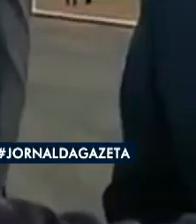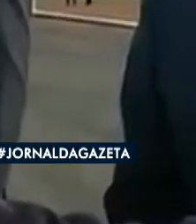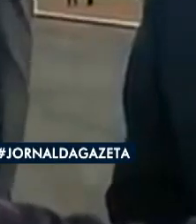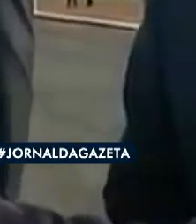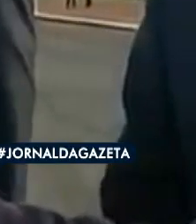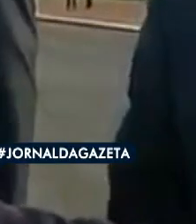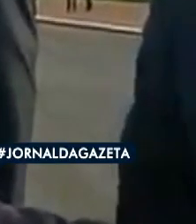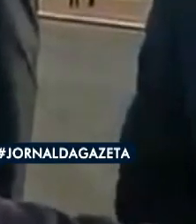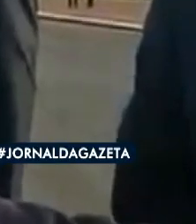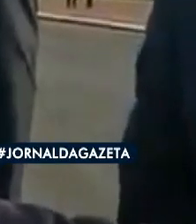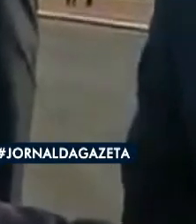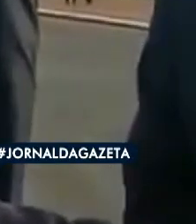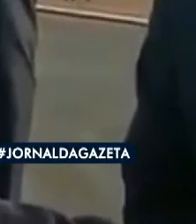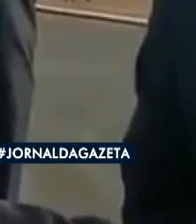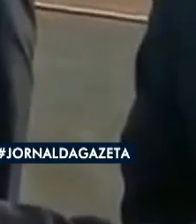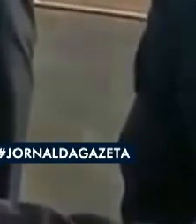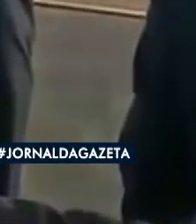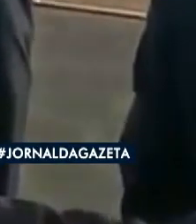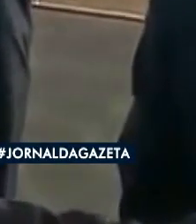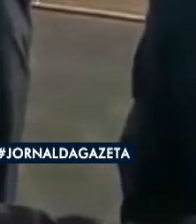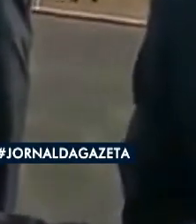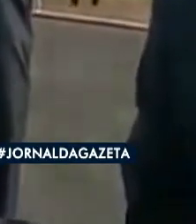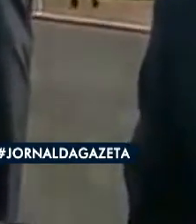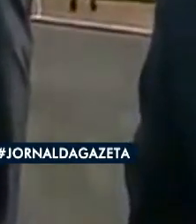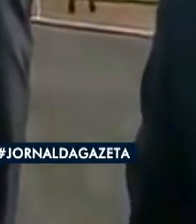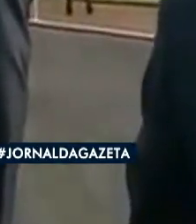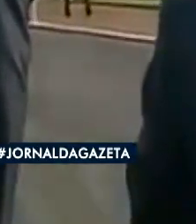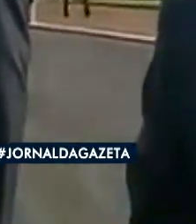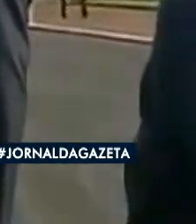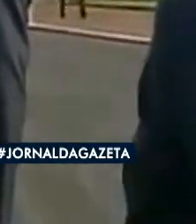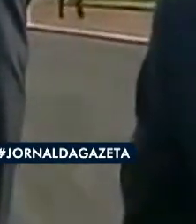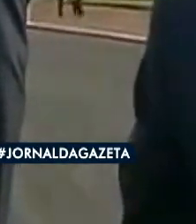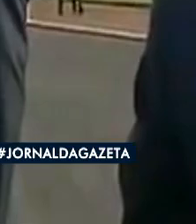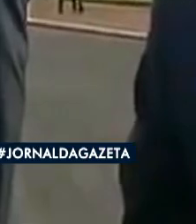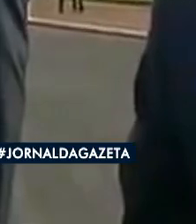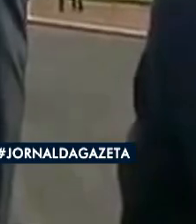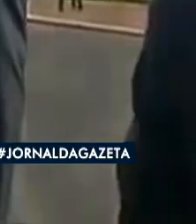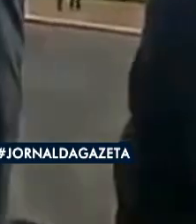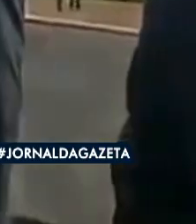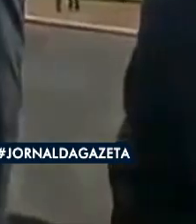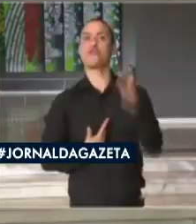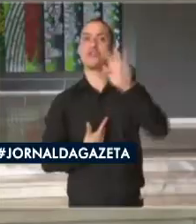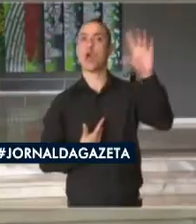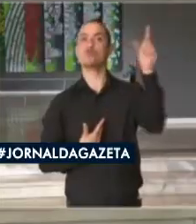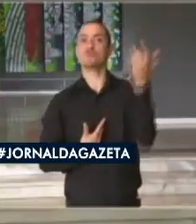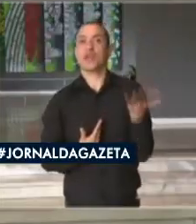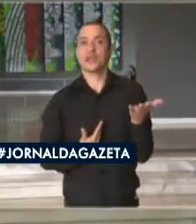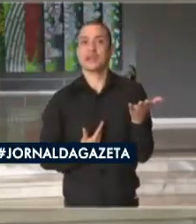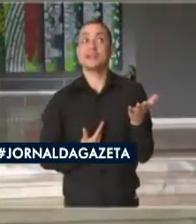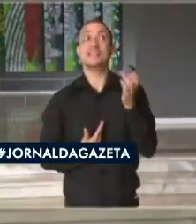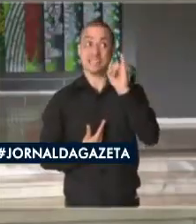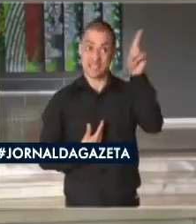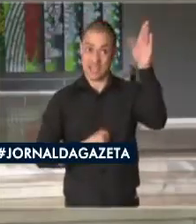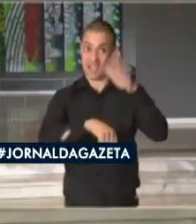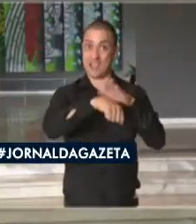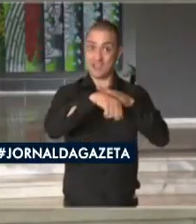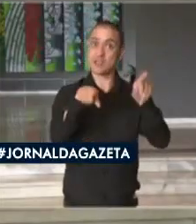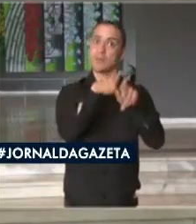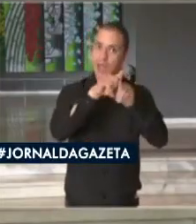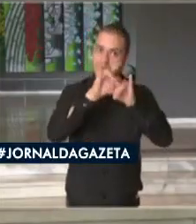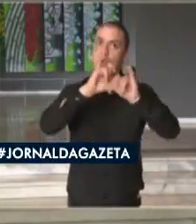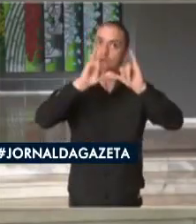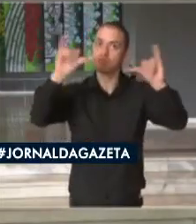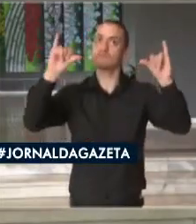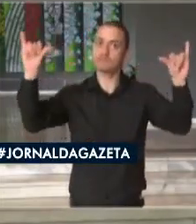cobrou ainda que o governo de jair bolsonaro faça campanhas estimulando a população a ficar em casa razoável que o